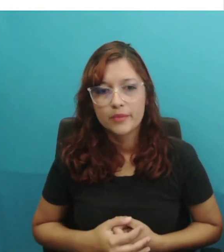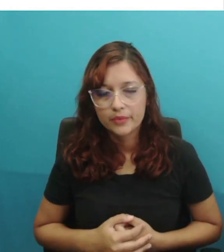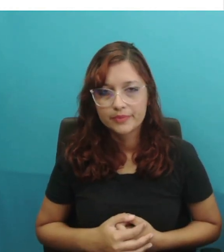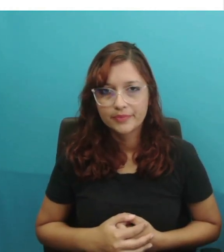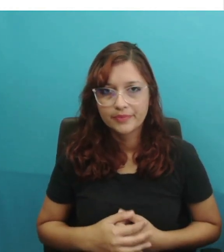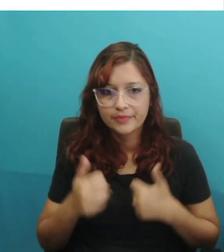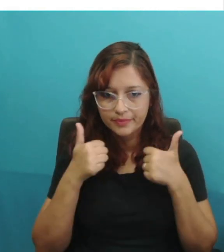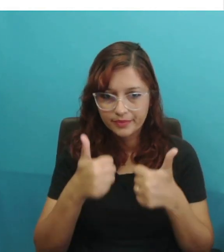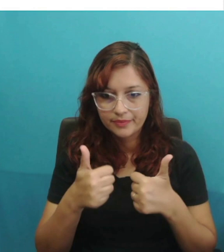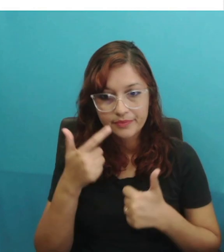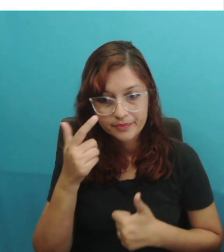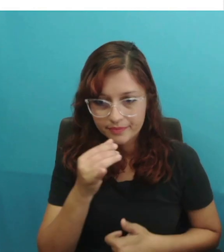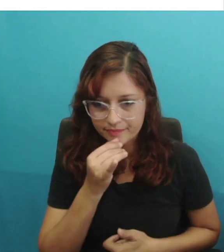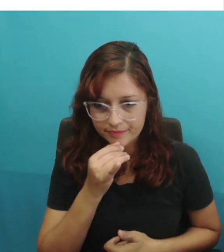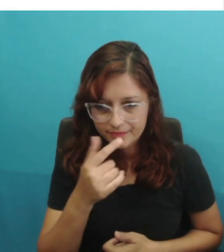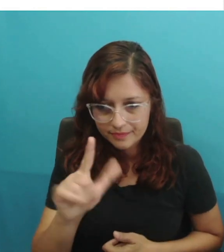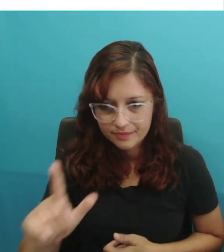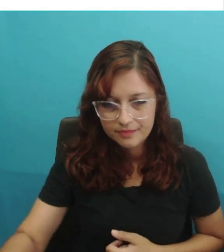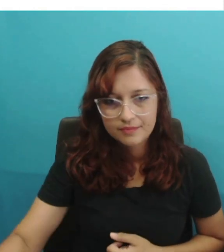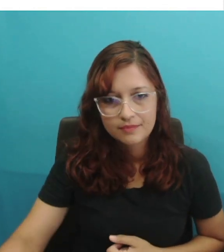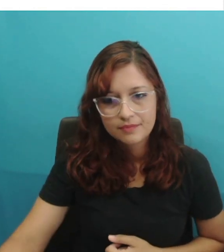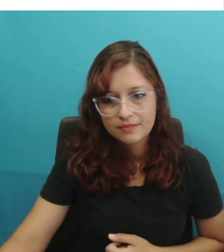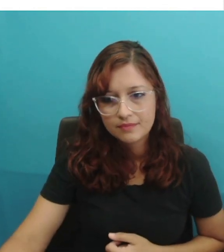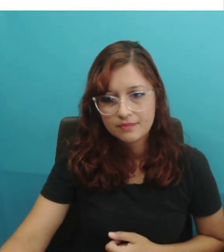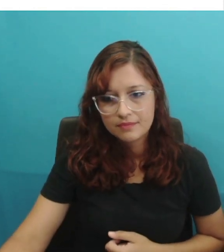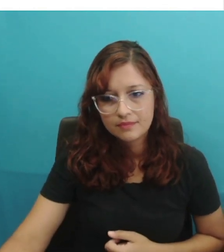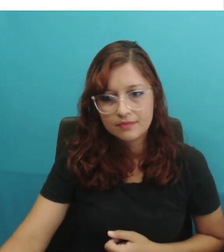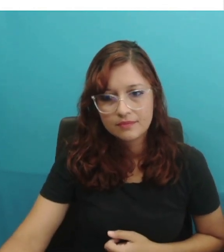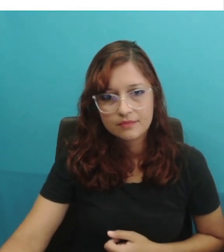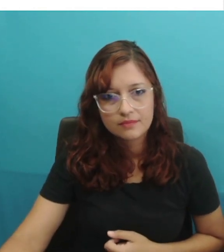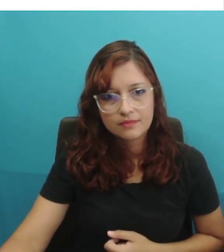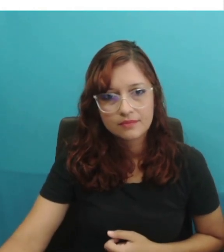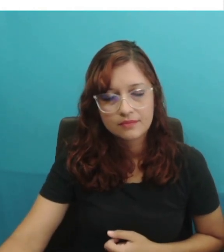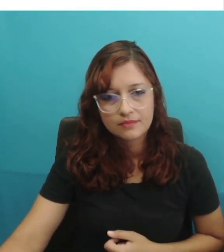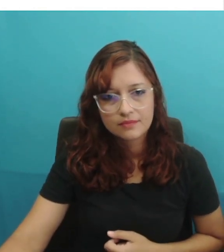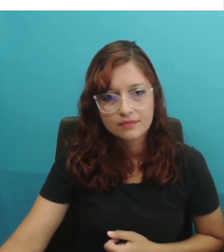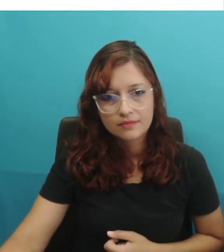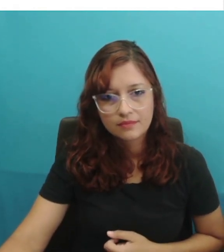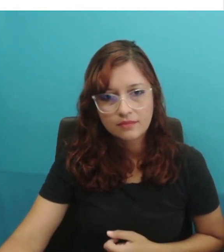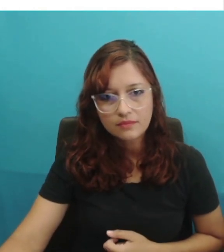Você percebe o tempo do verbo. Outro exemplo.